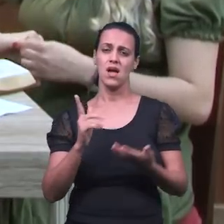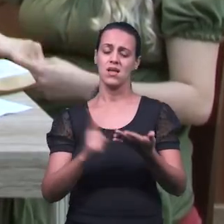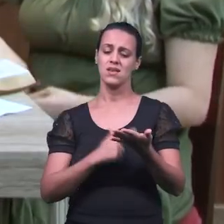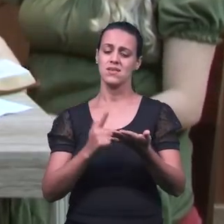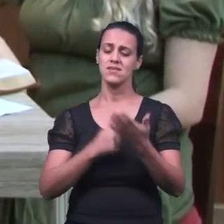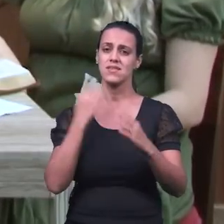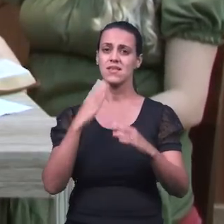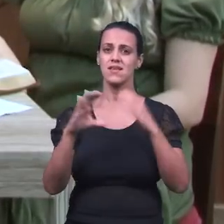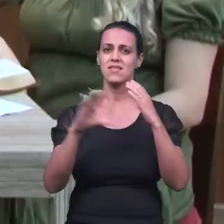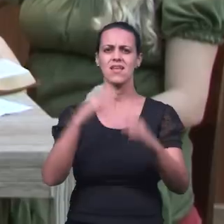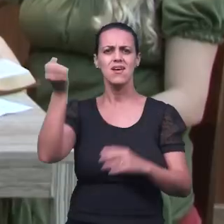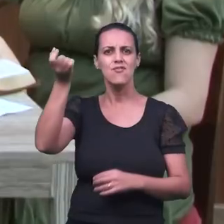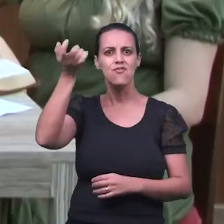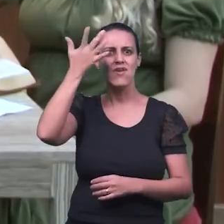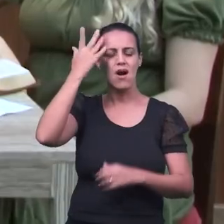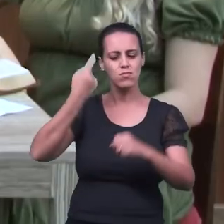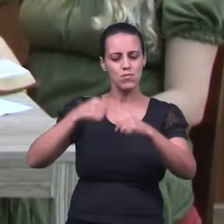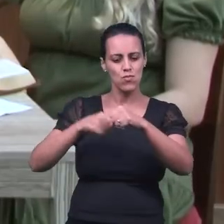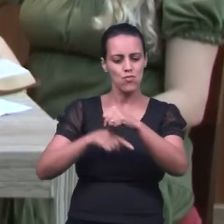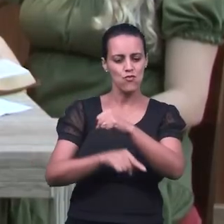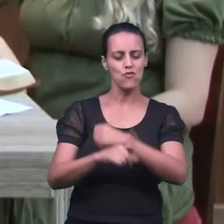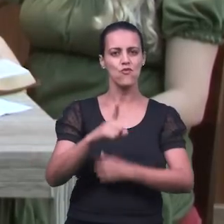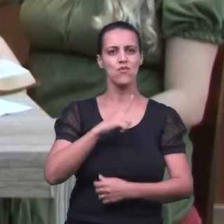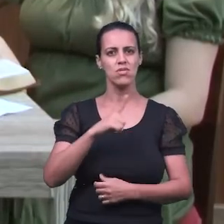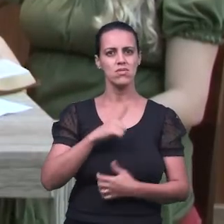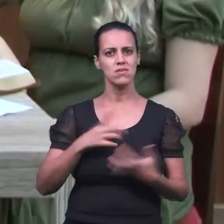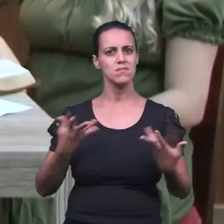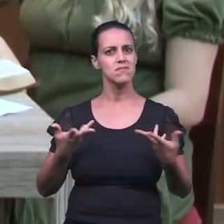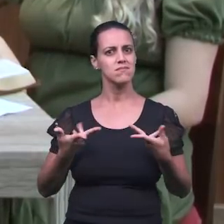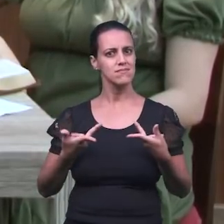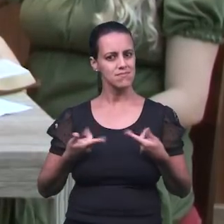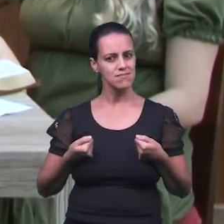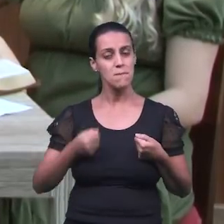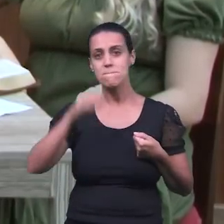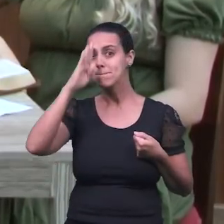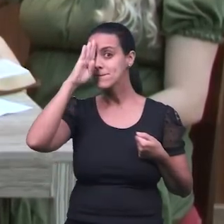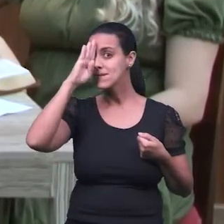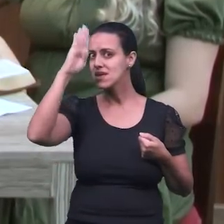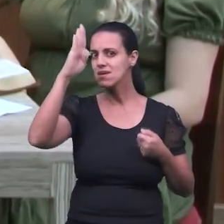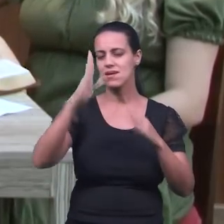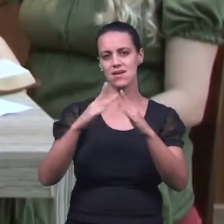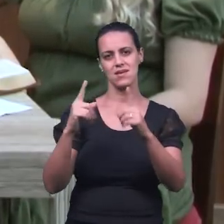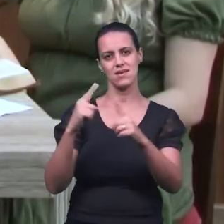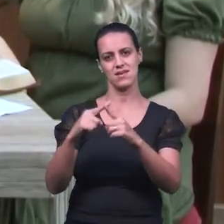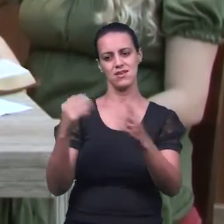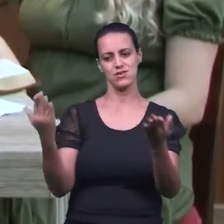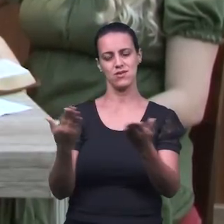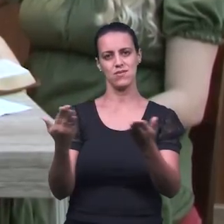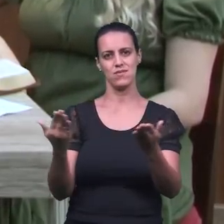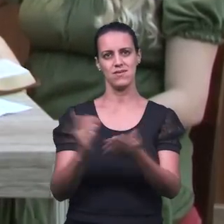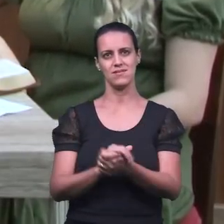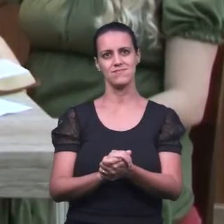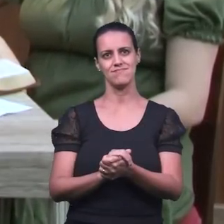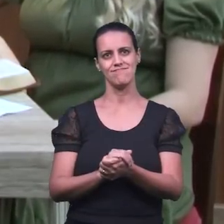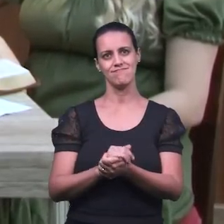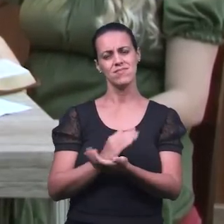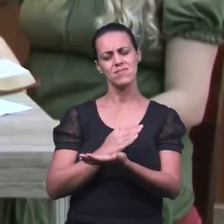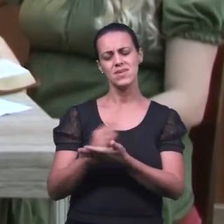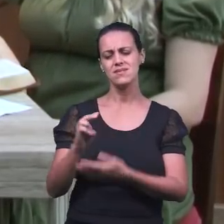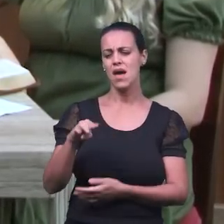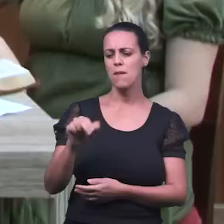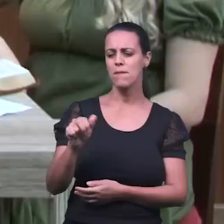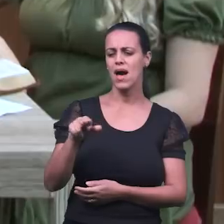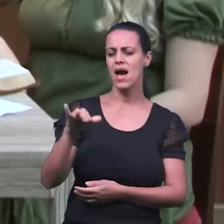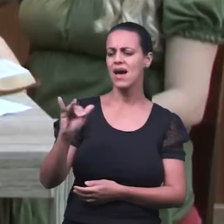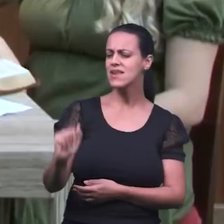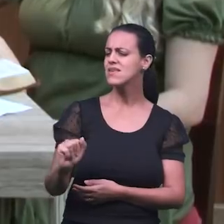de revelações muito profundas e maravilhosas, principalmente para a igreja nesta última hora. Vou começar então com a Maria Luísa. O